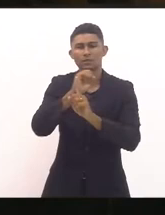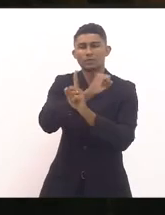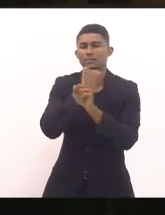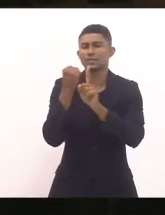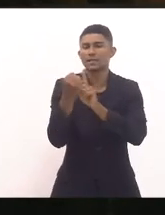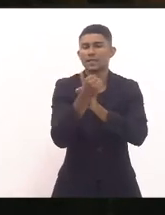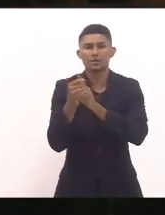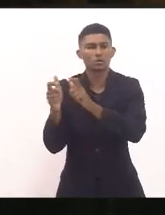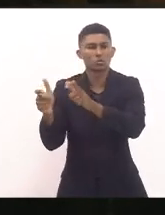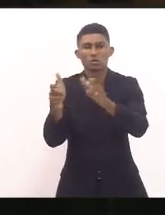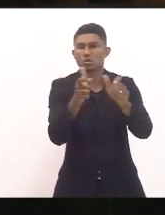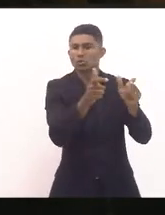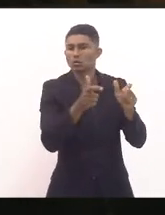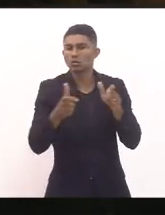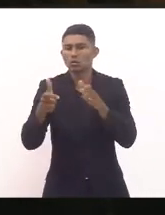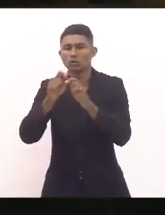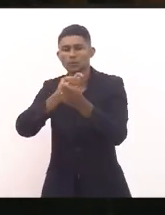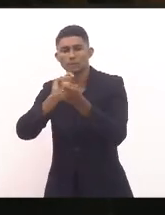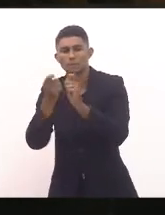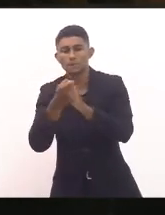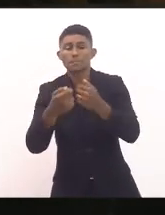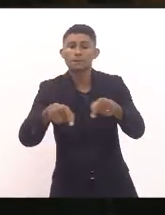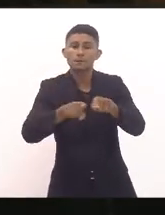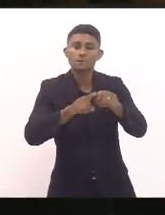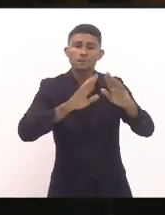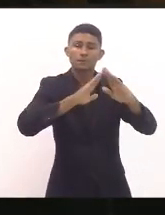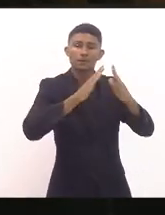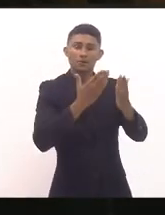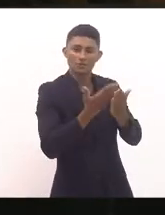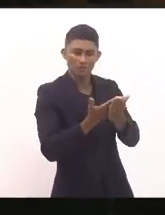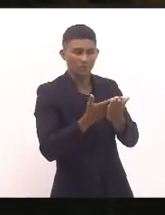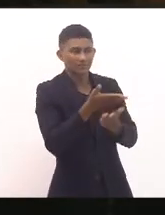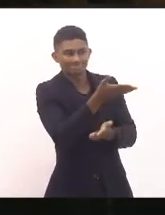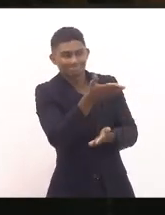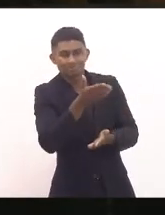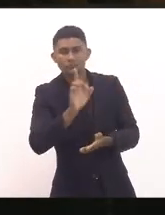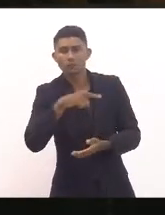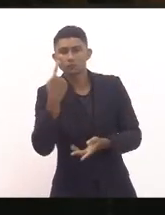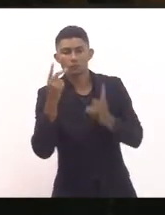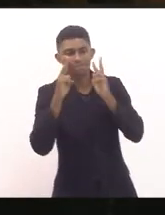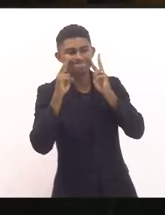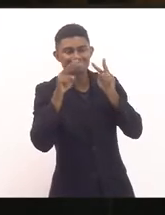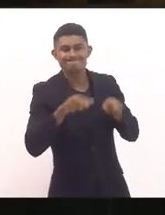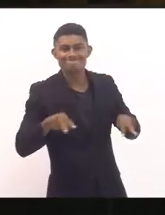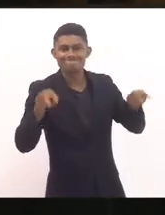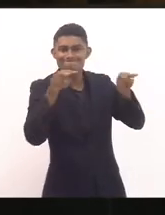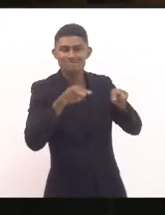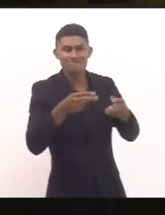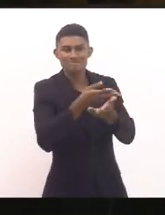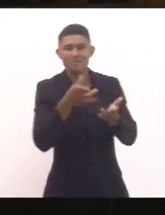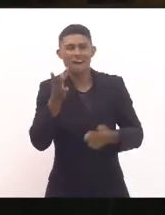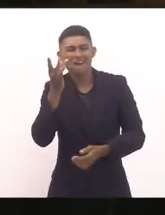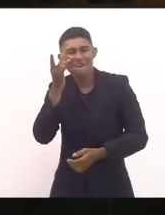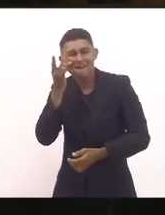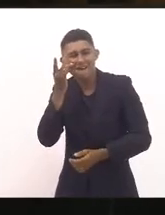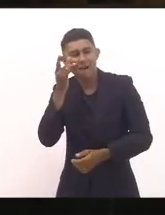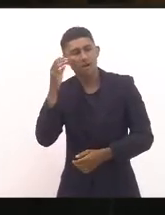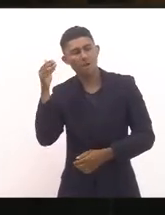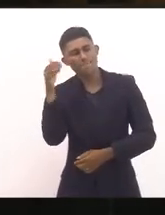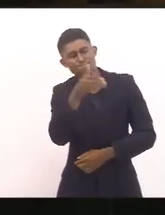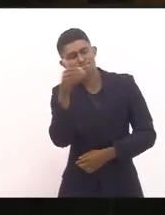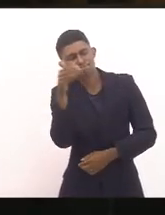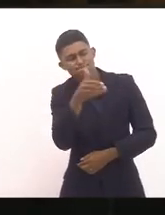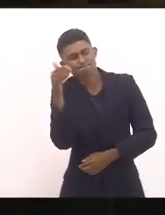sociedade e nas escolas, especialmente, a gente vê com muita preocupação esse retorno, senhora presidenta.